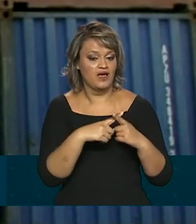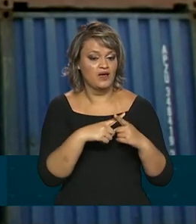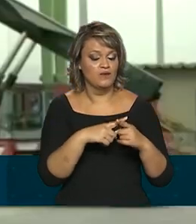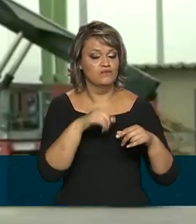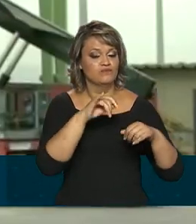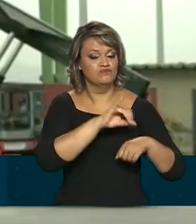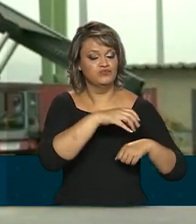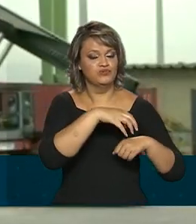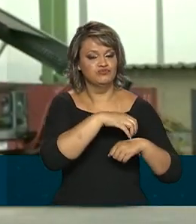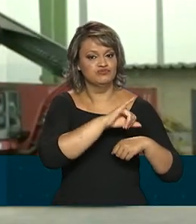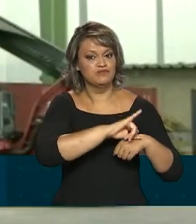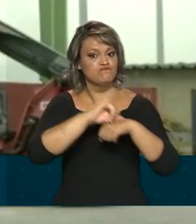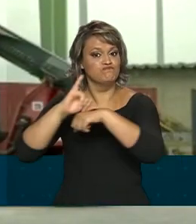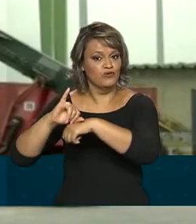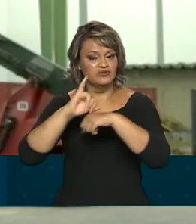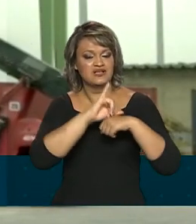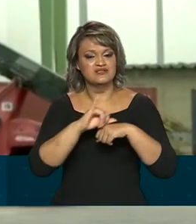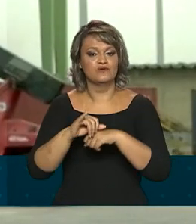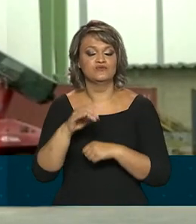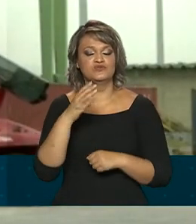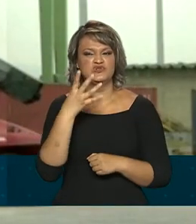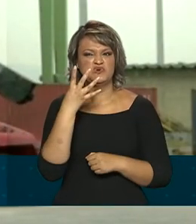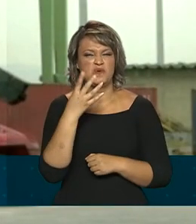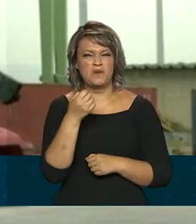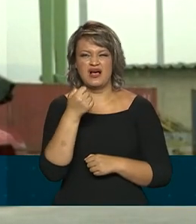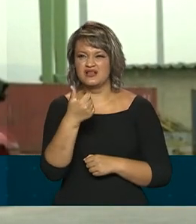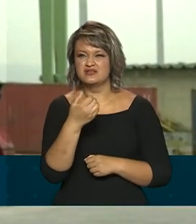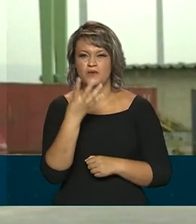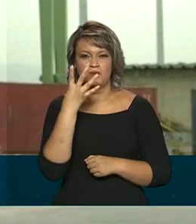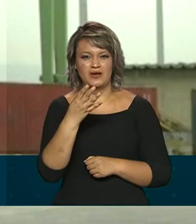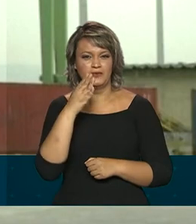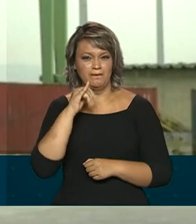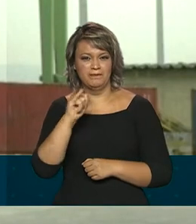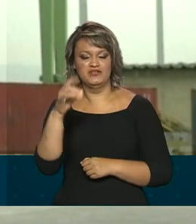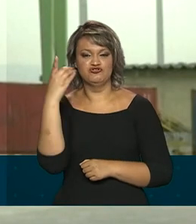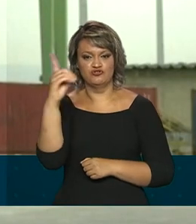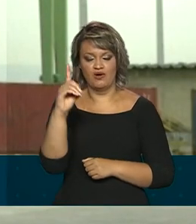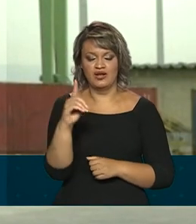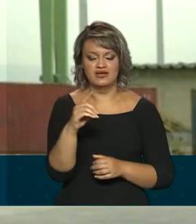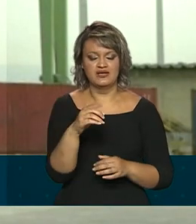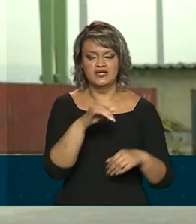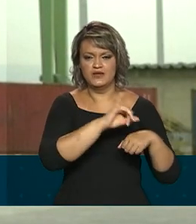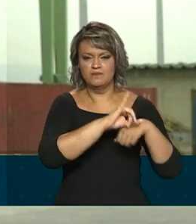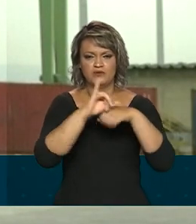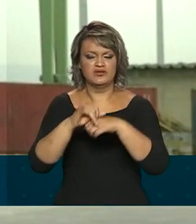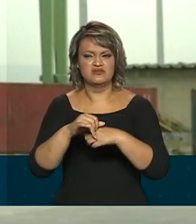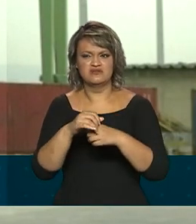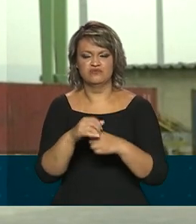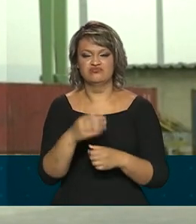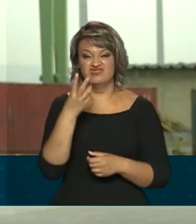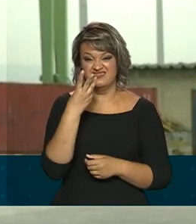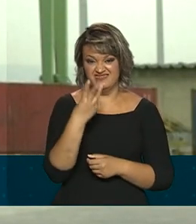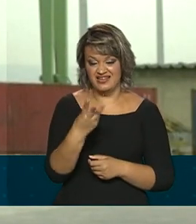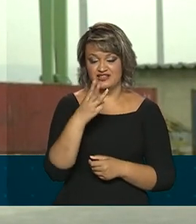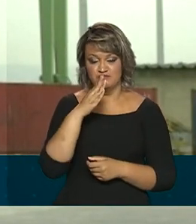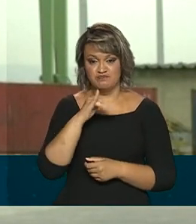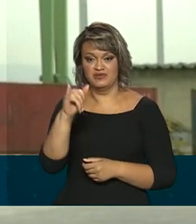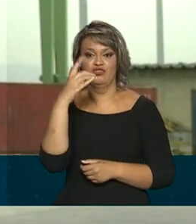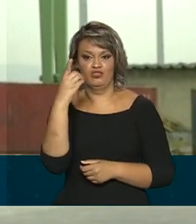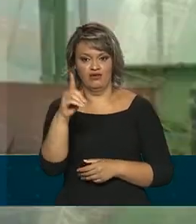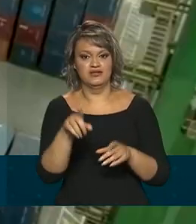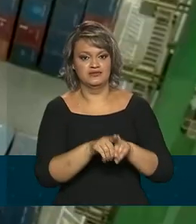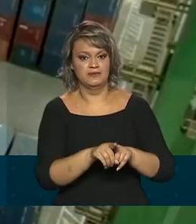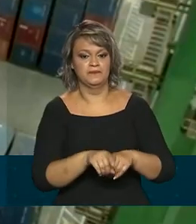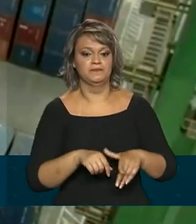exportações de pouco mais de 4 bilhões de dólares e importações de cerca de 3 bilhões de